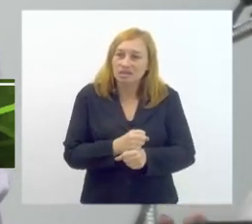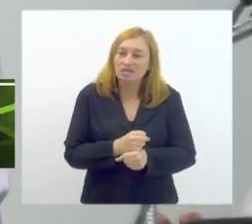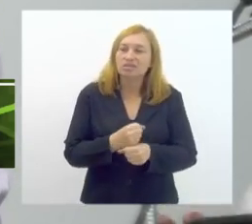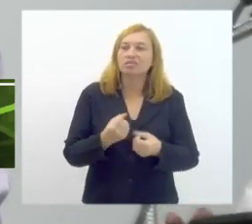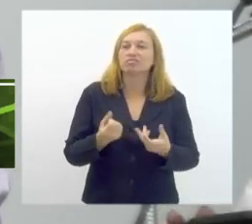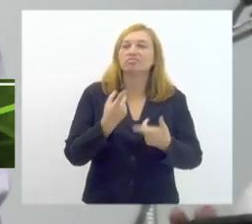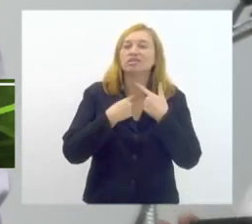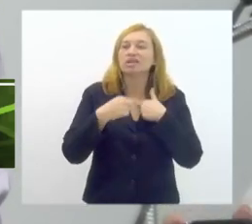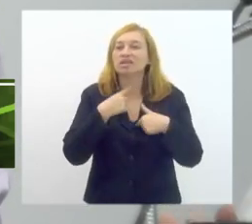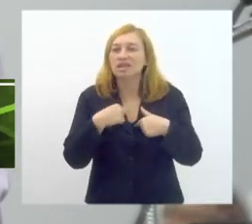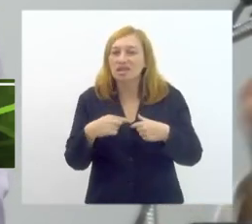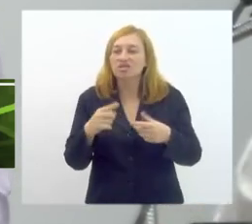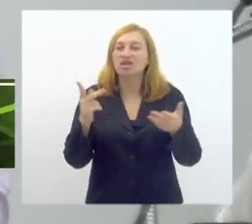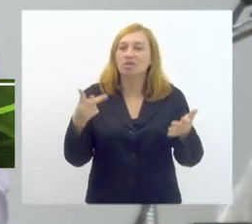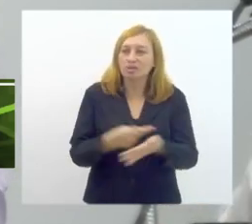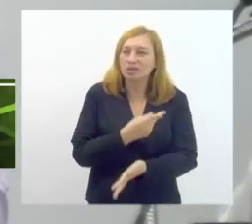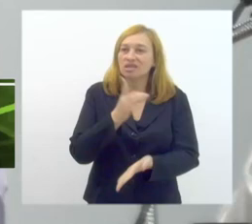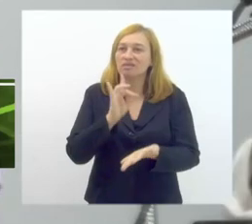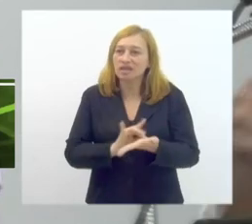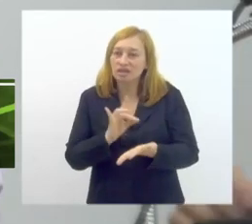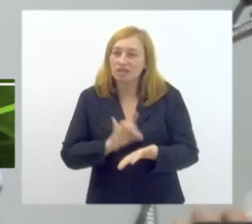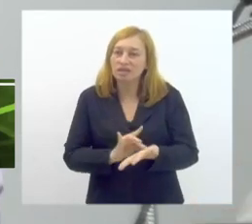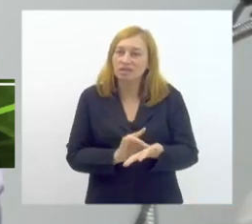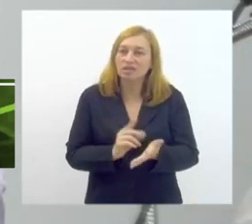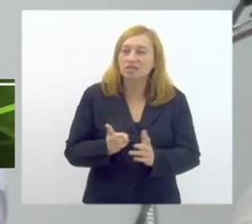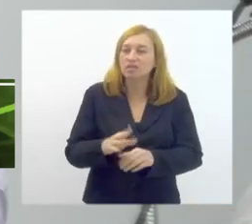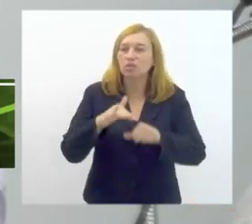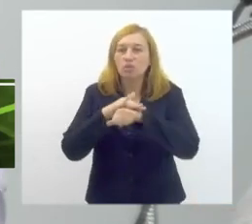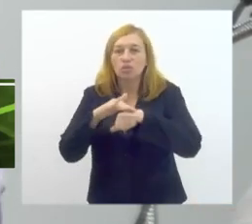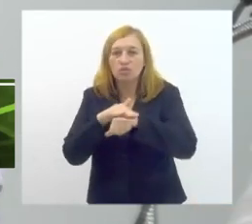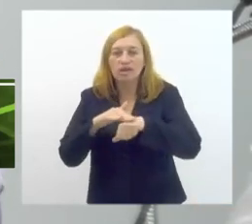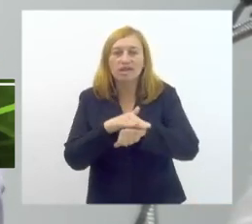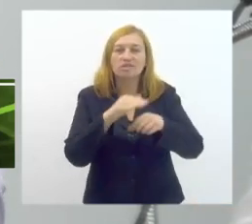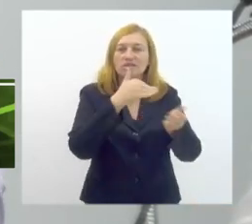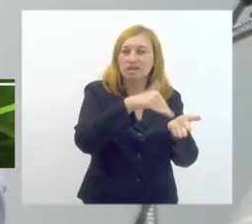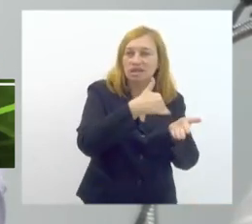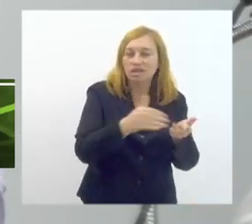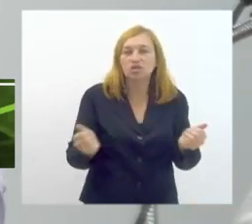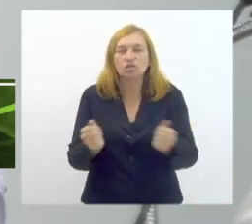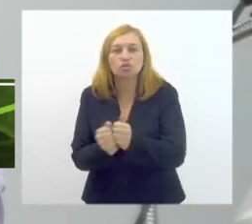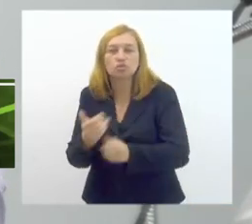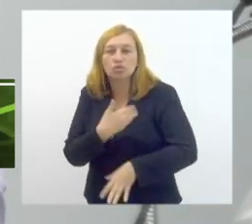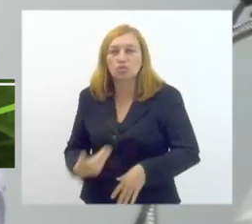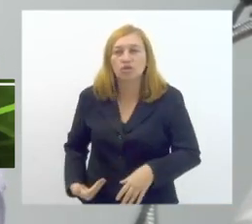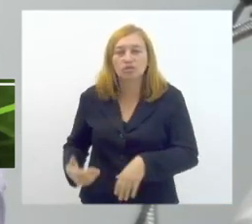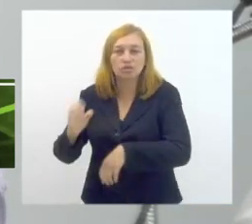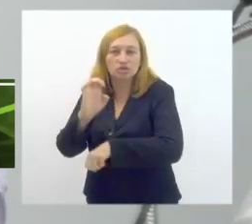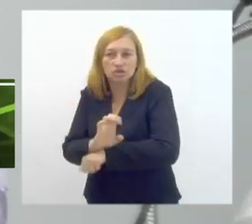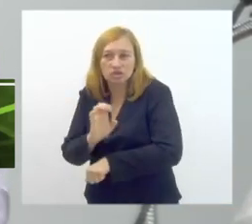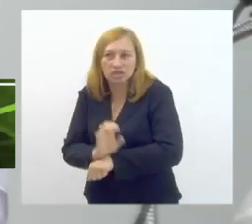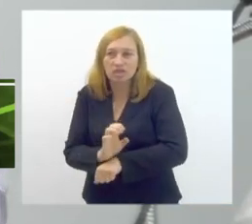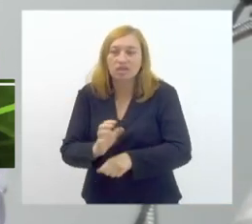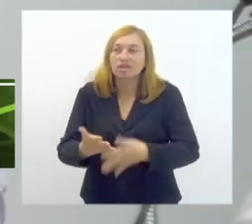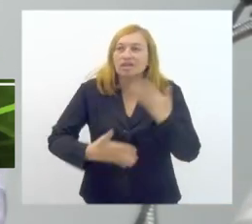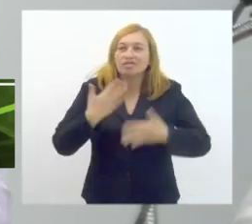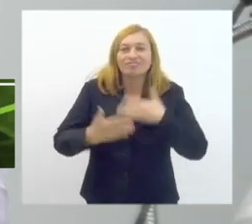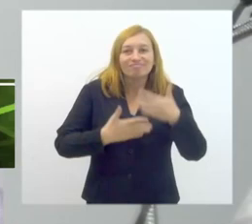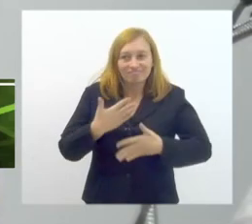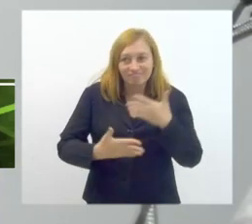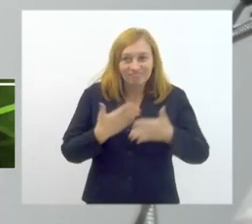para realmente que isso aconteça. A gente tem mantido conversas com a Secretaria, junto com o governo do Estado, e nos anima muito,